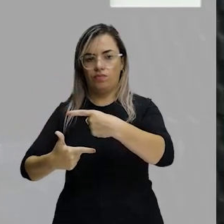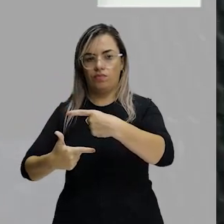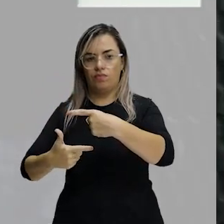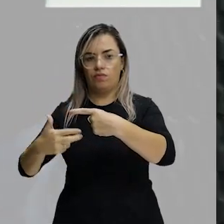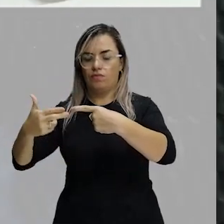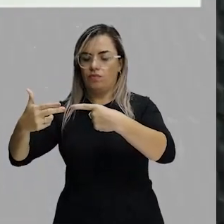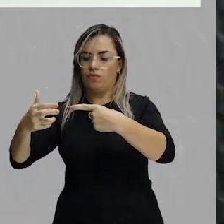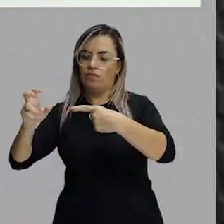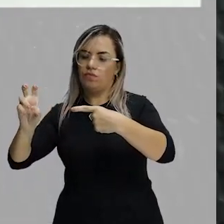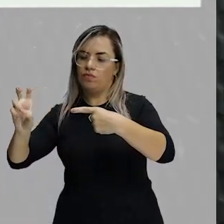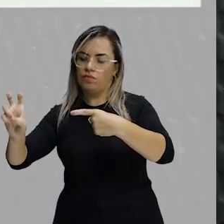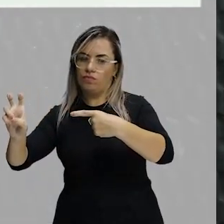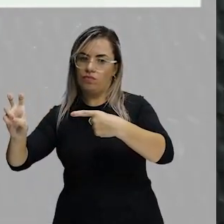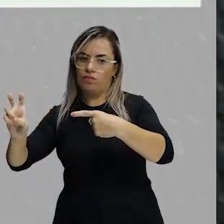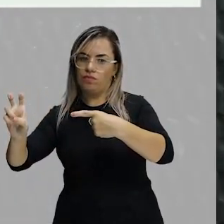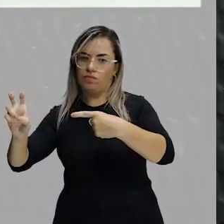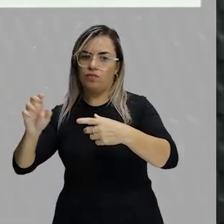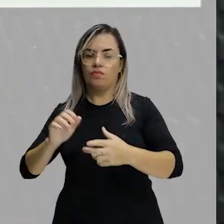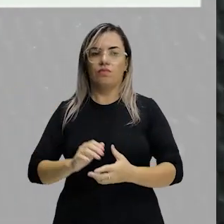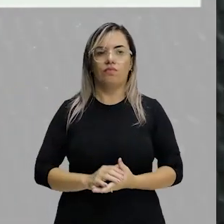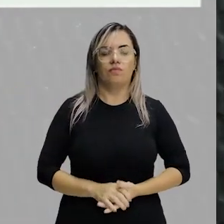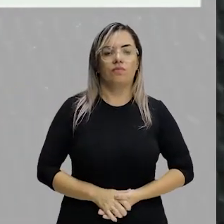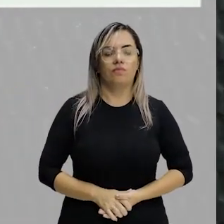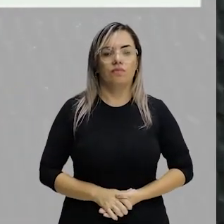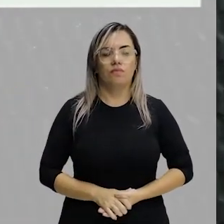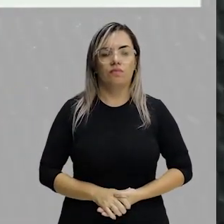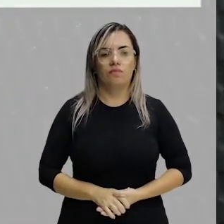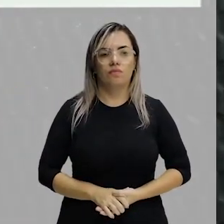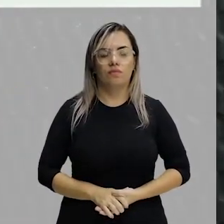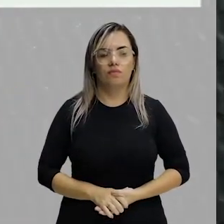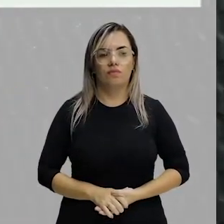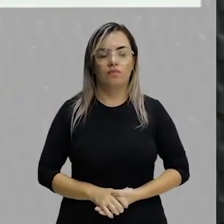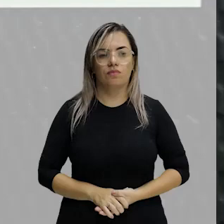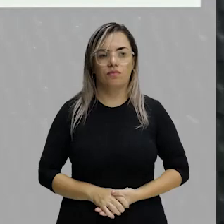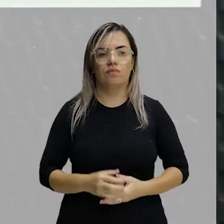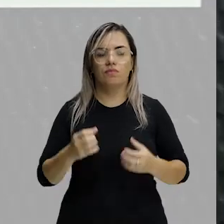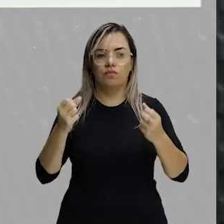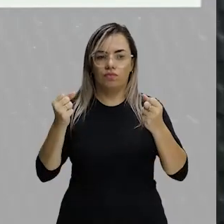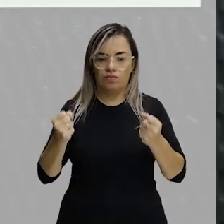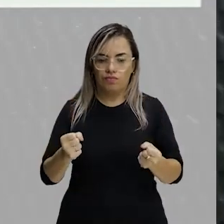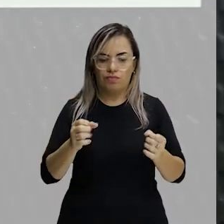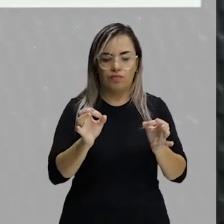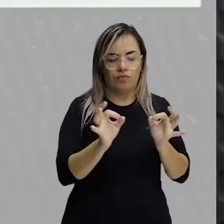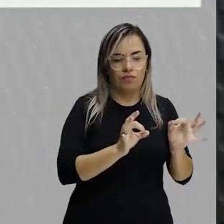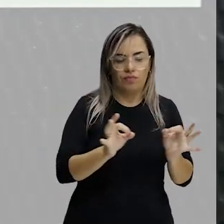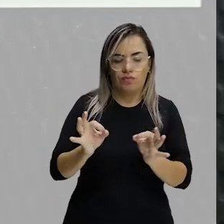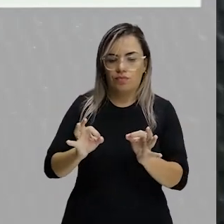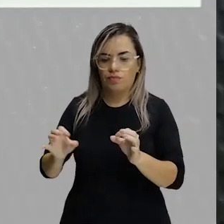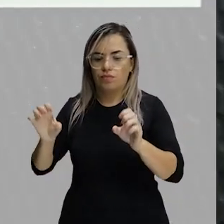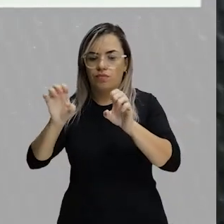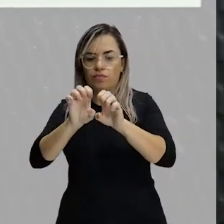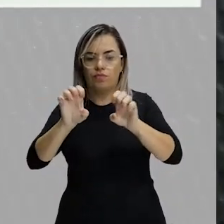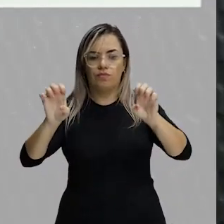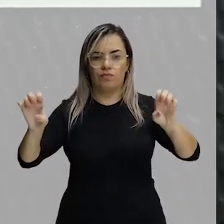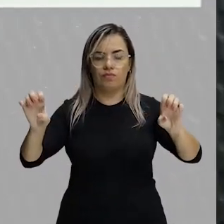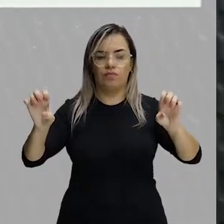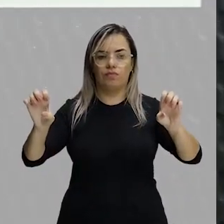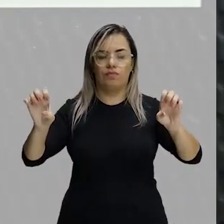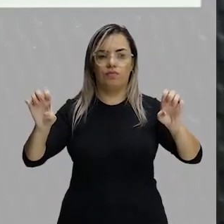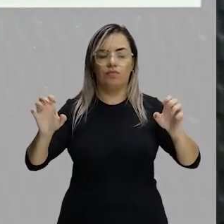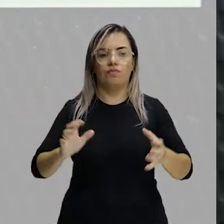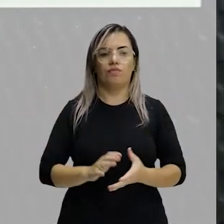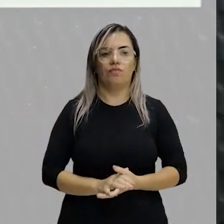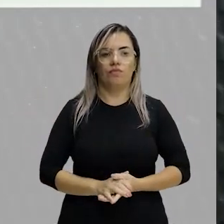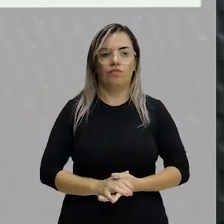Você vai ter o B valendo 5. Tá? E aí você pode montar a sua equação. Né? Você